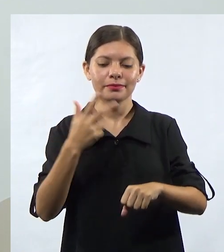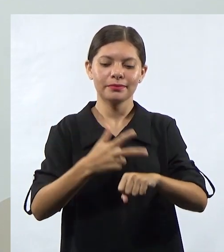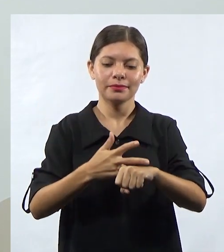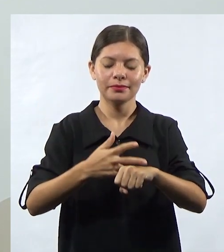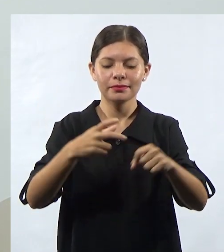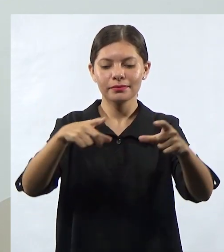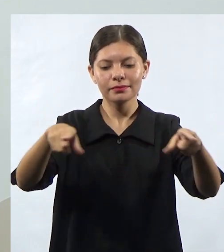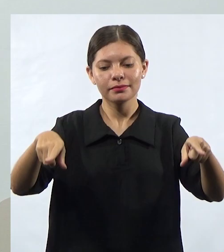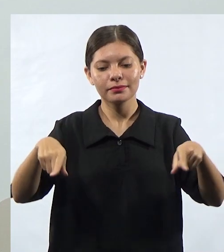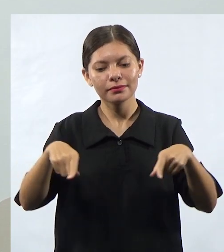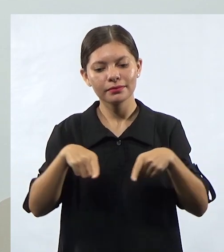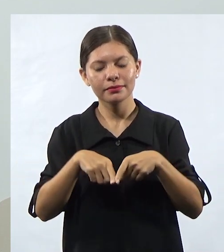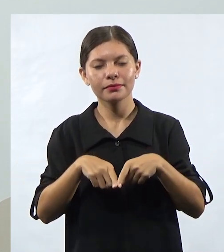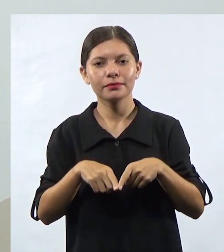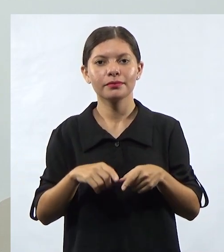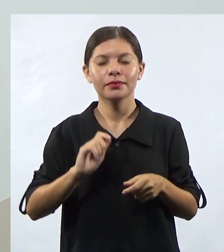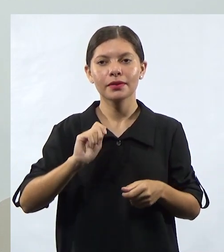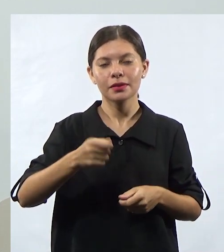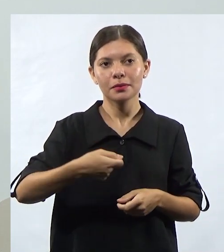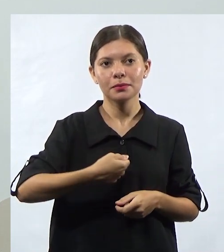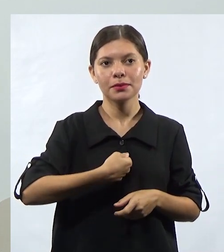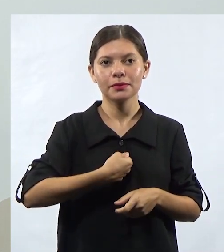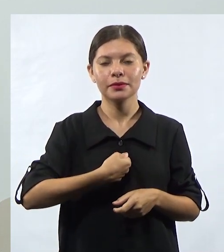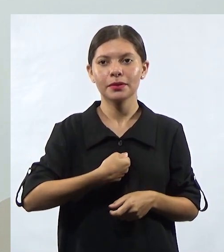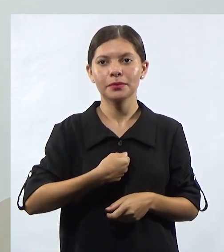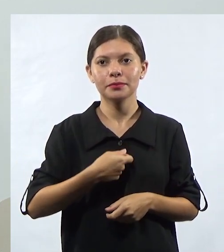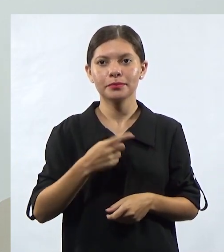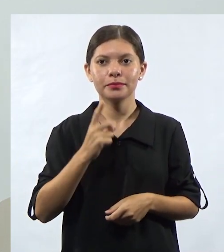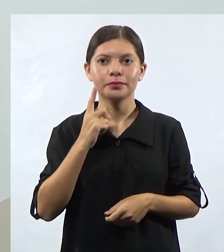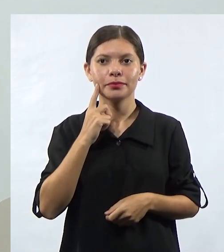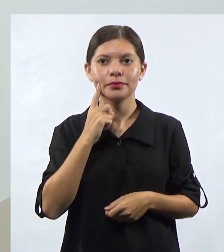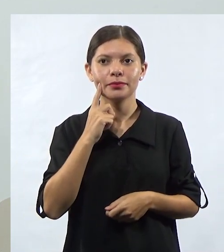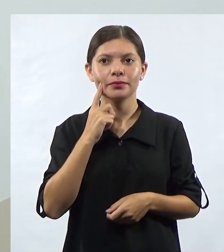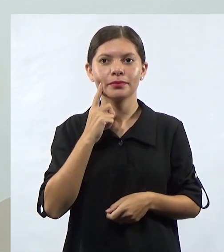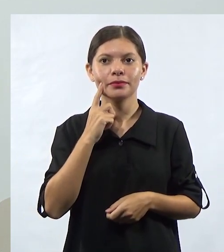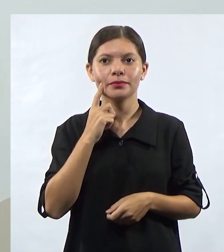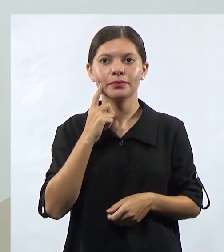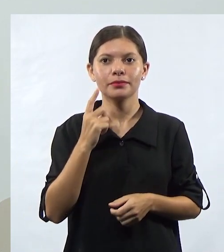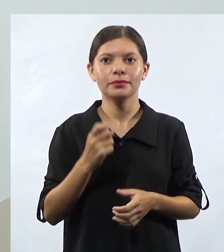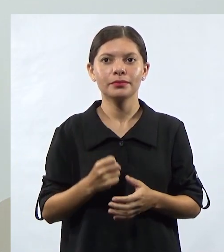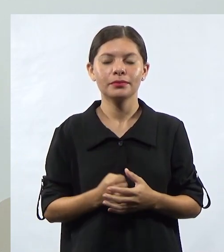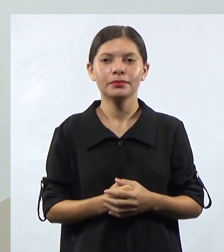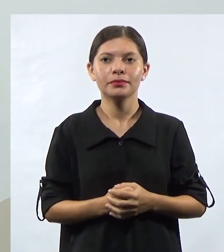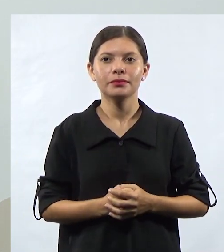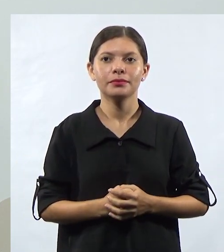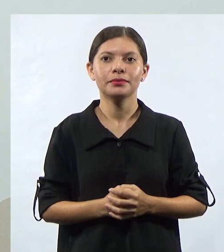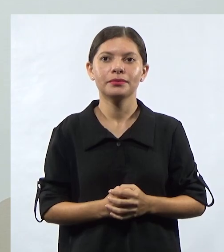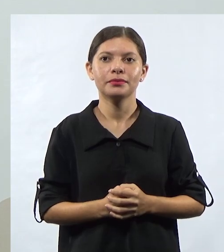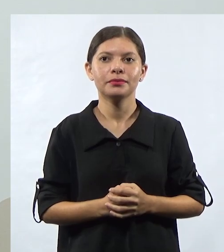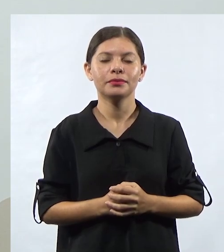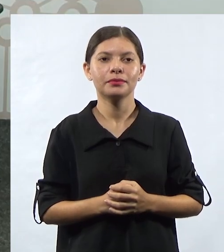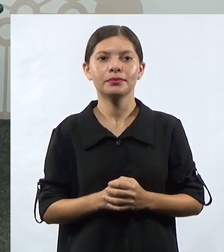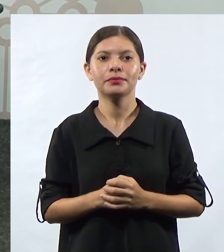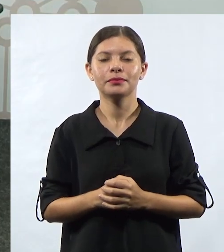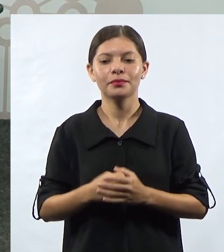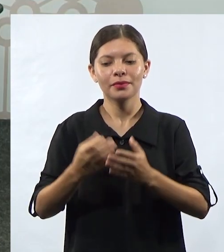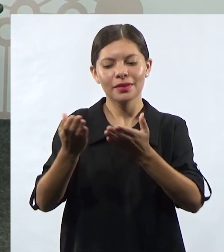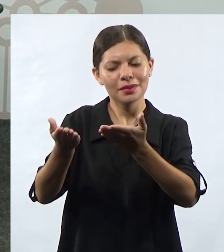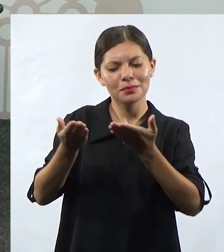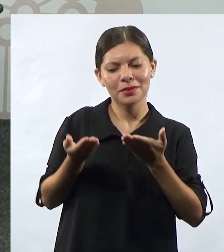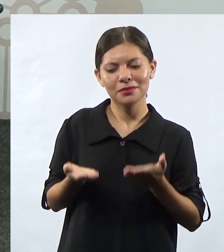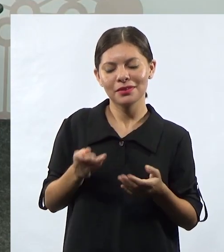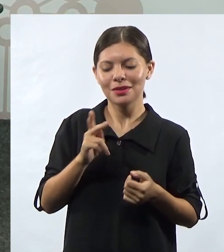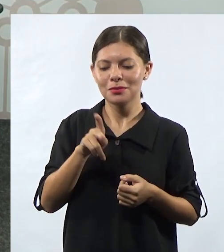interconectados. E o meu sinal para a comunidade de Libras é Anabela. Seja bem-vinda,